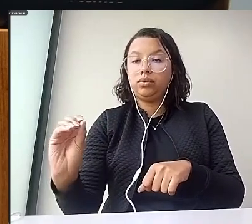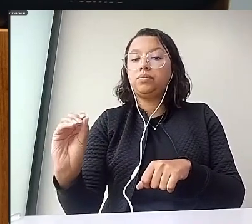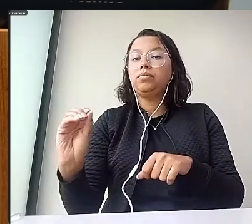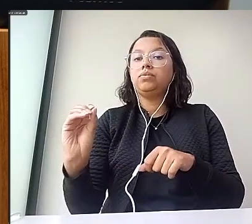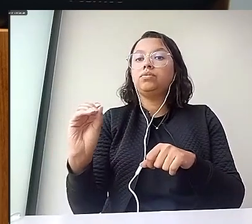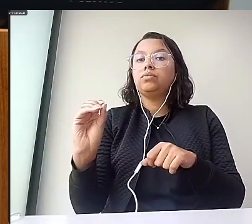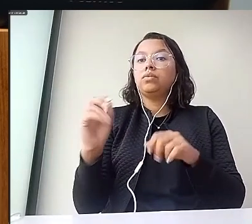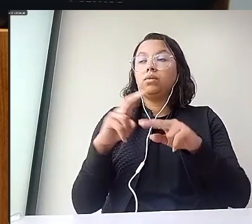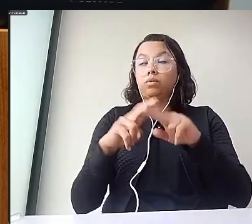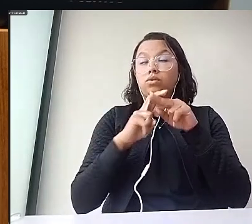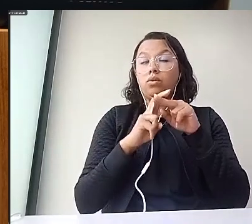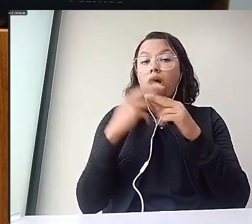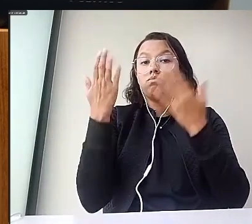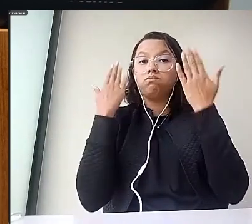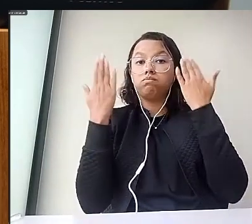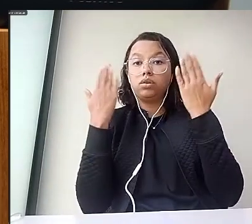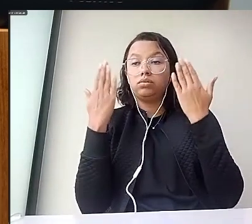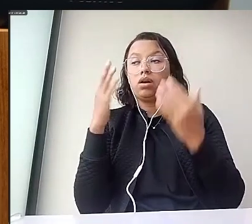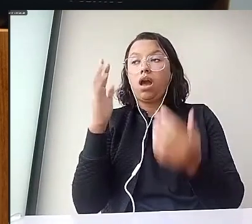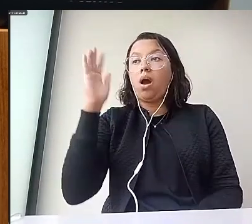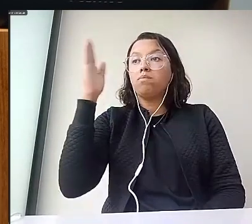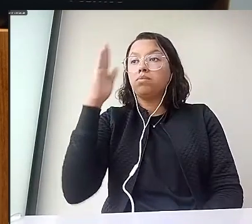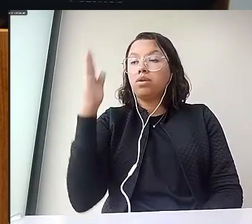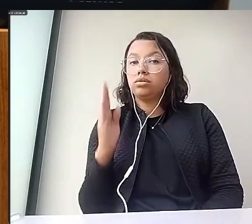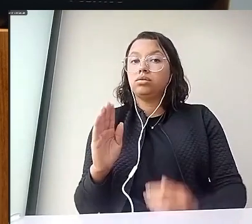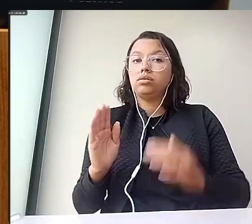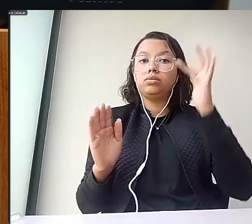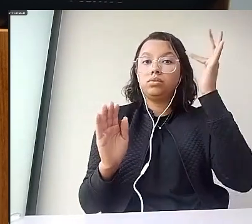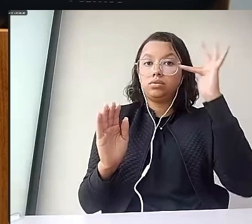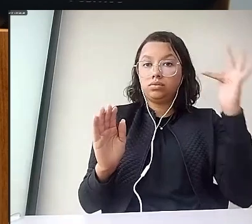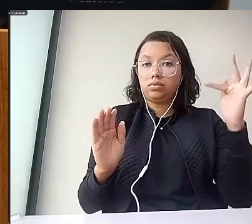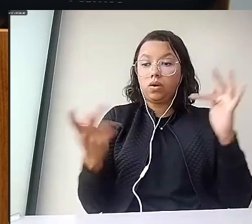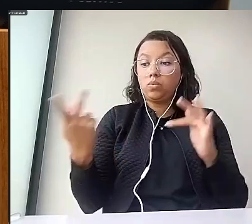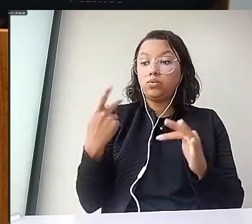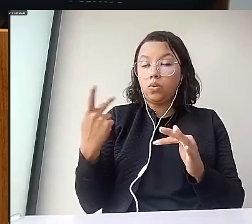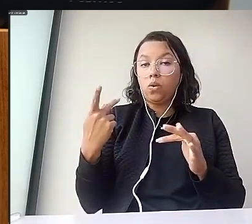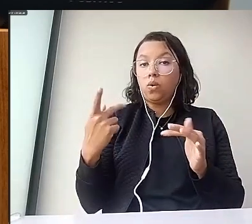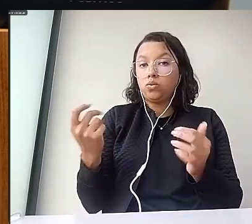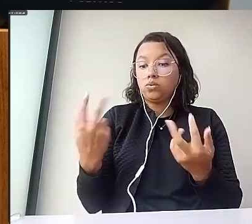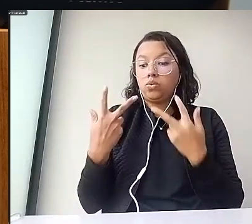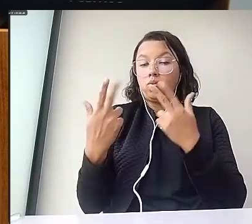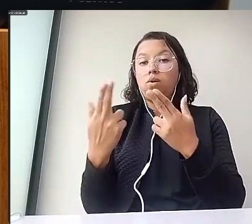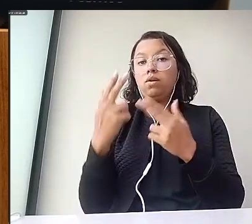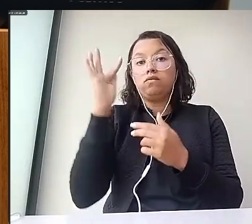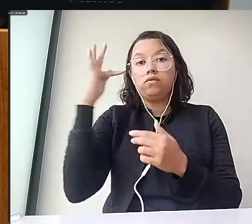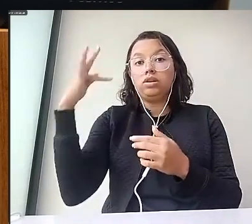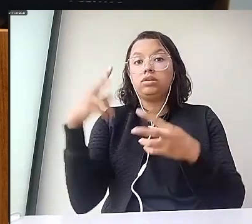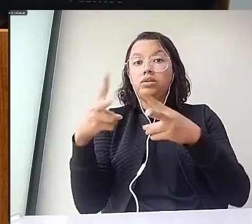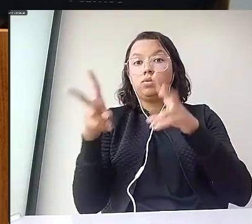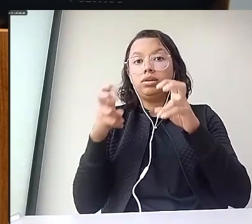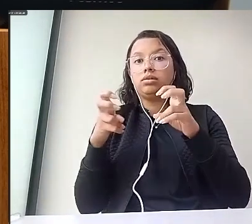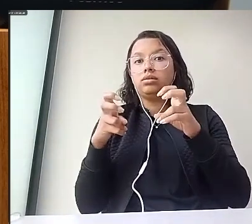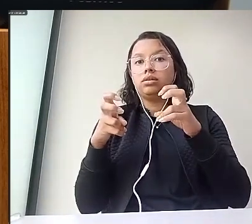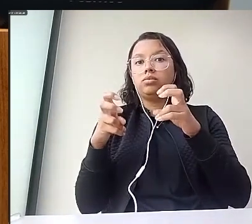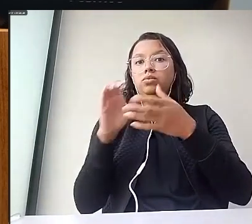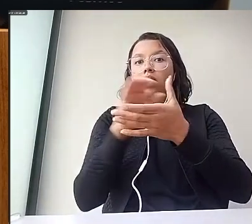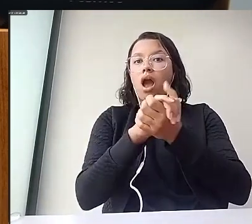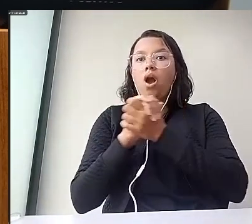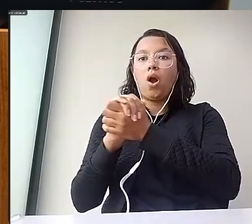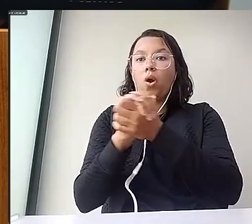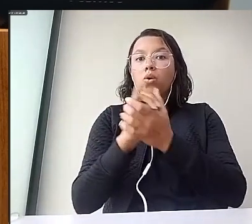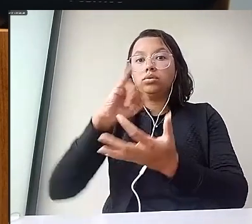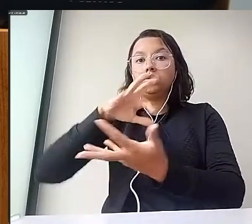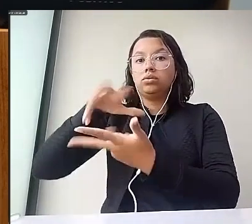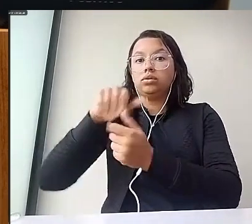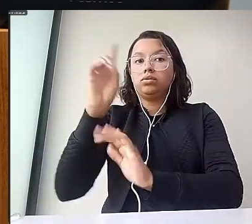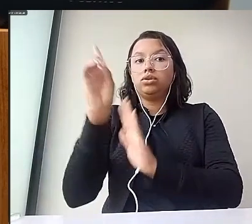assemelham, tanto que nós, assim como a França, reconhecemos os tratados internacionais de direitos humanos